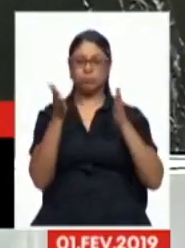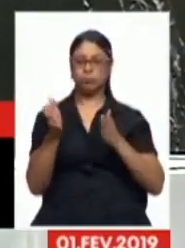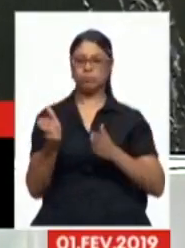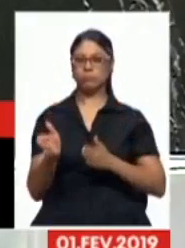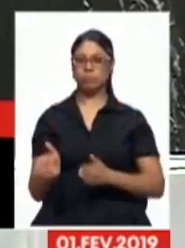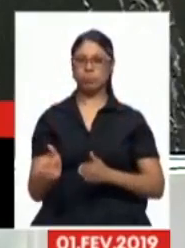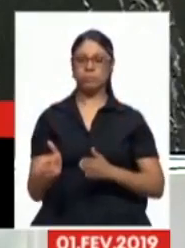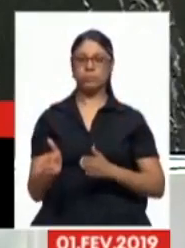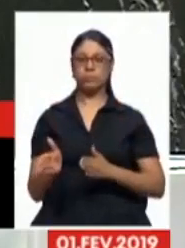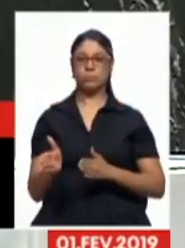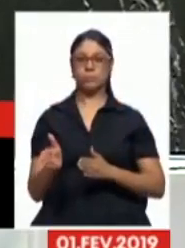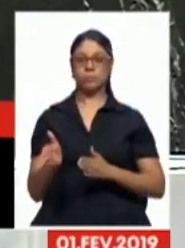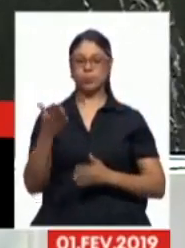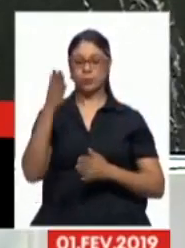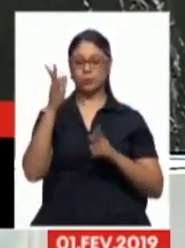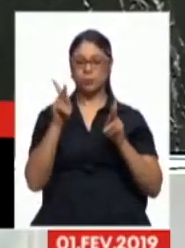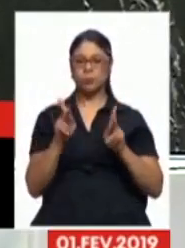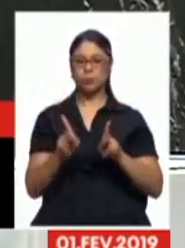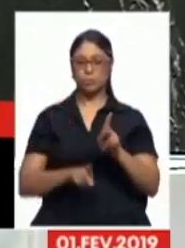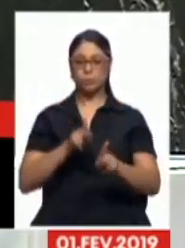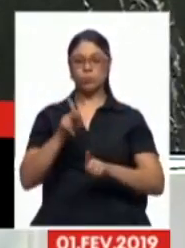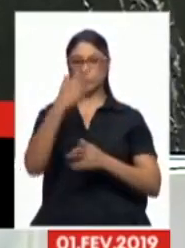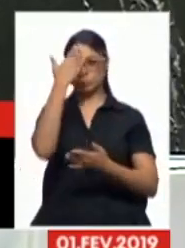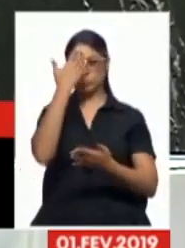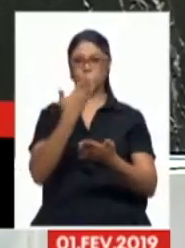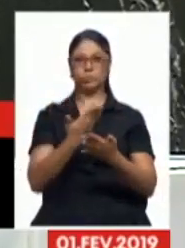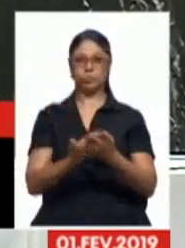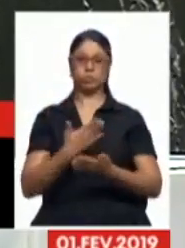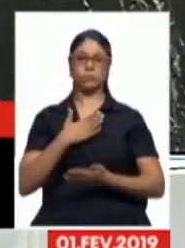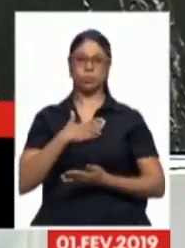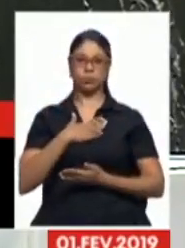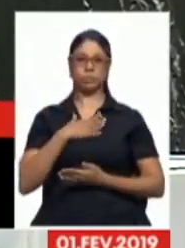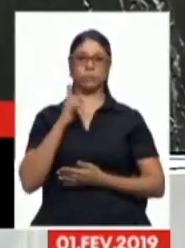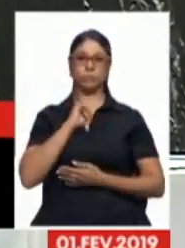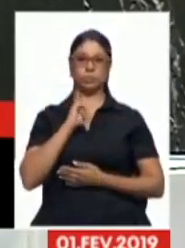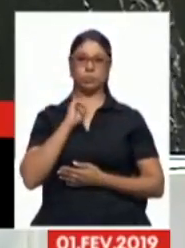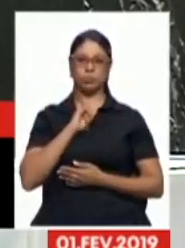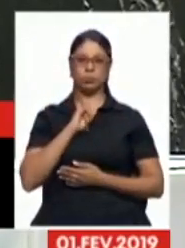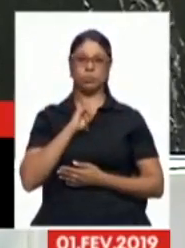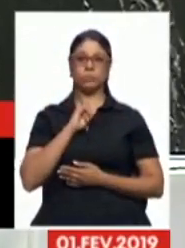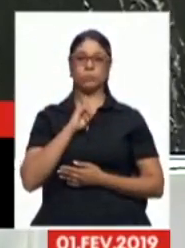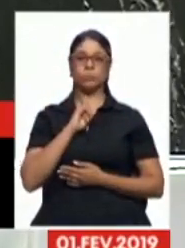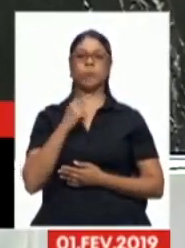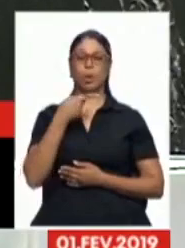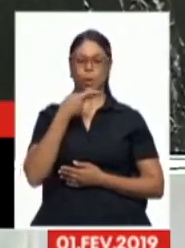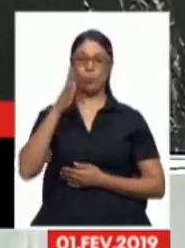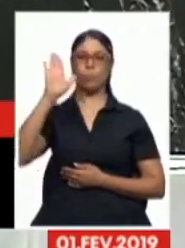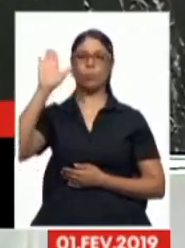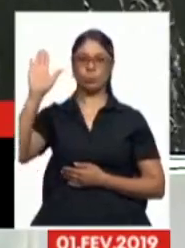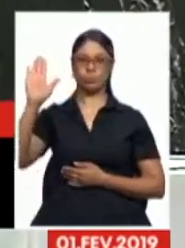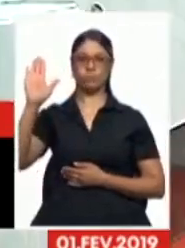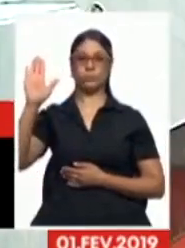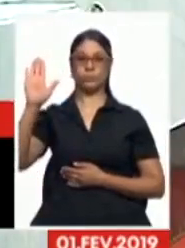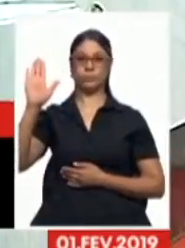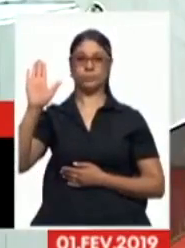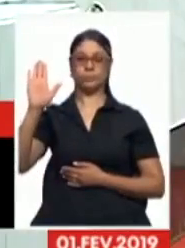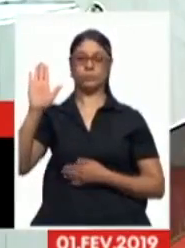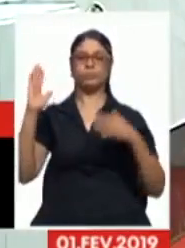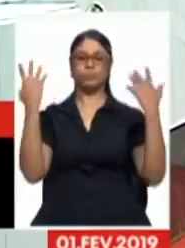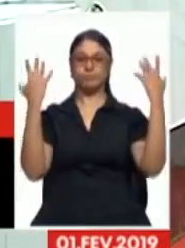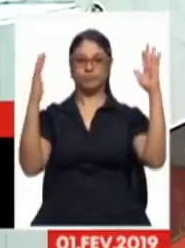me foi confiado pelo povo mineiro. Assim o prometo.